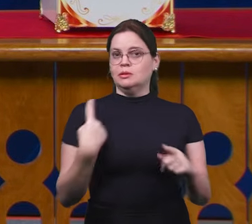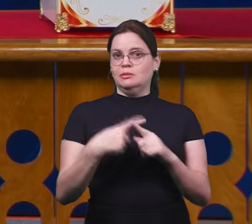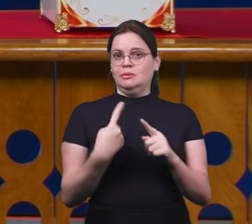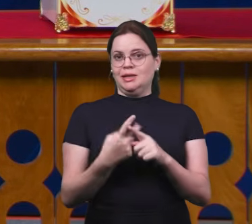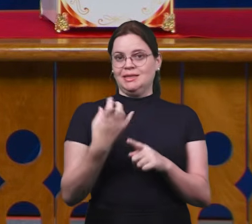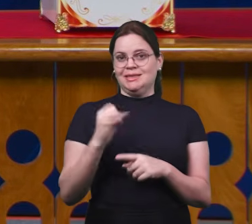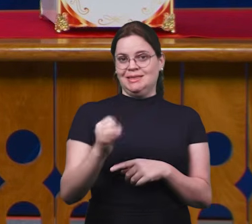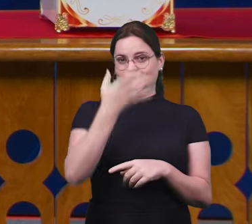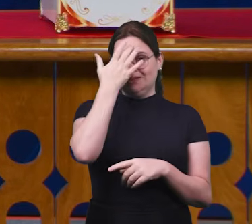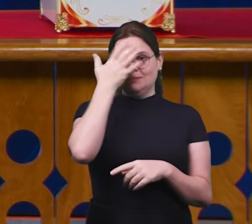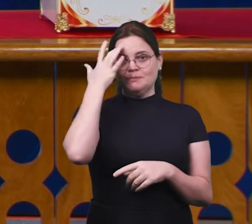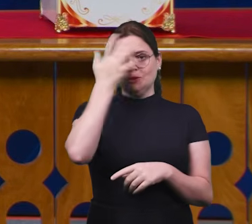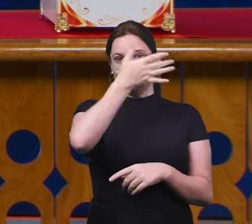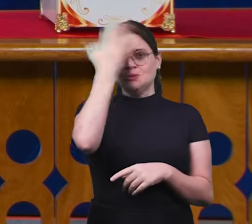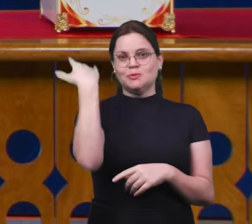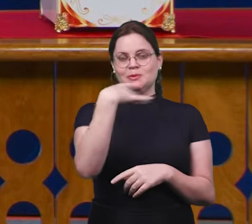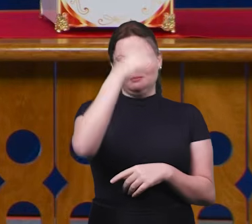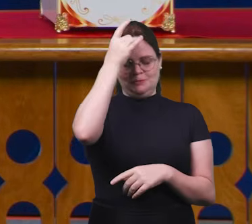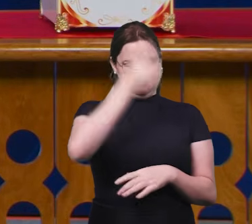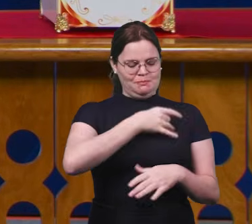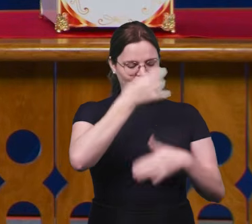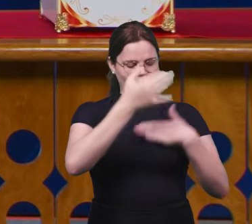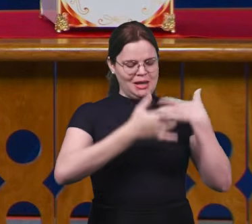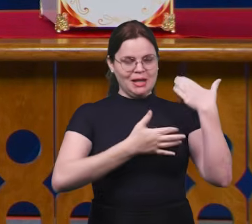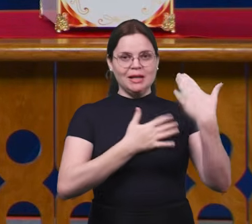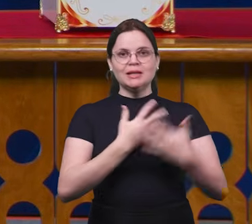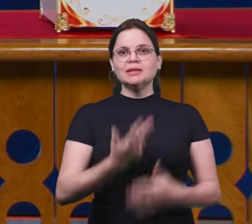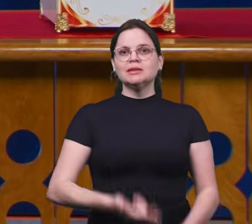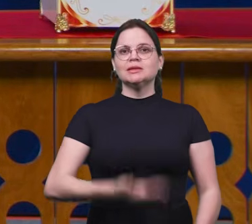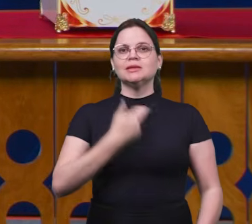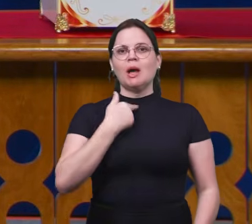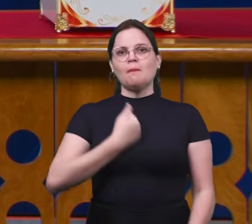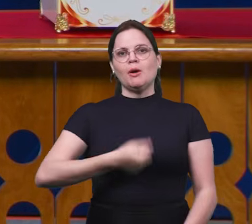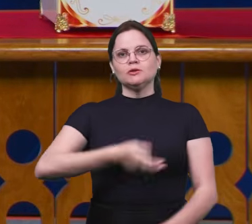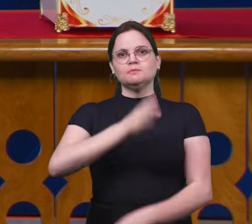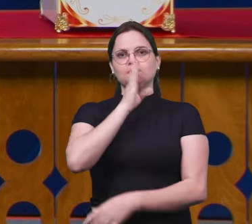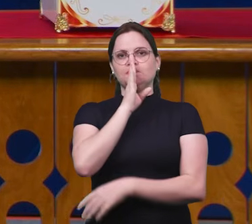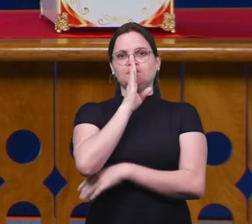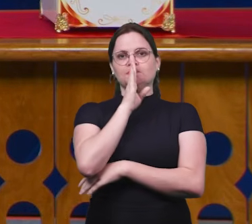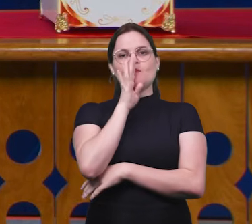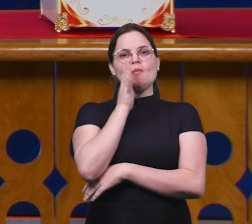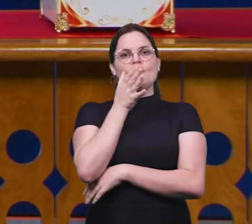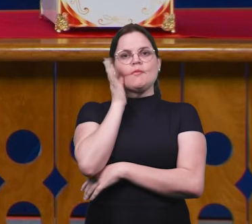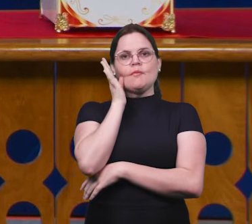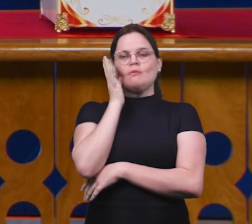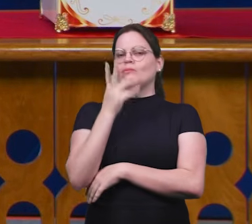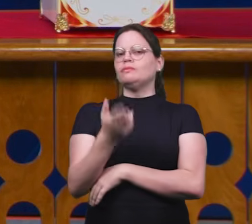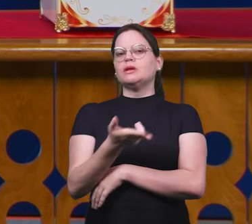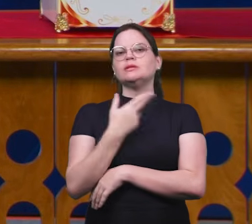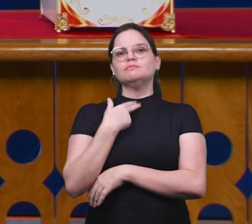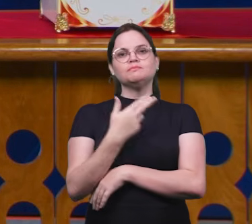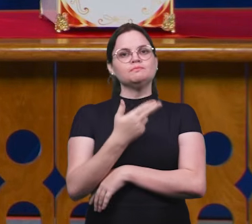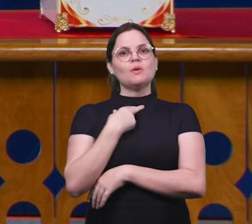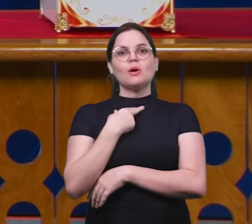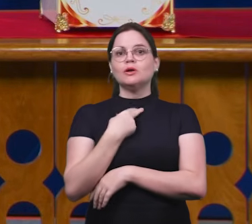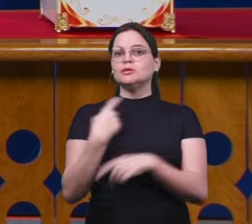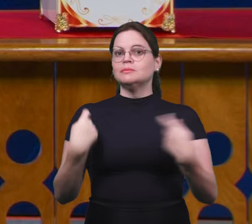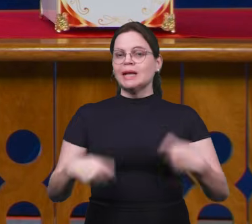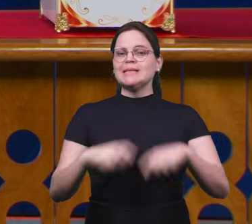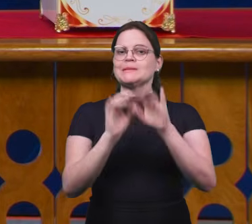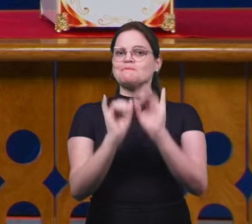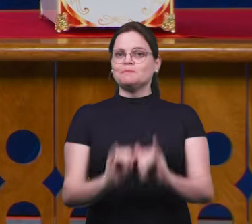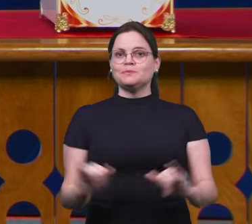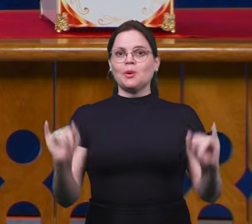está cheio do Espírito Santo, ele não pode se calar. É uma igreja que o Espírito Santo trouxe para